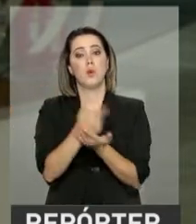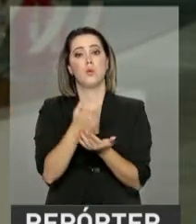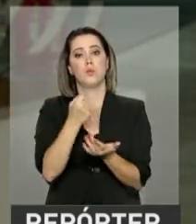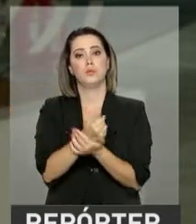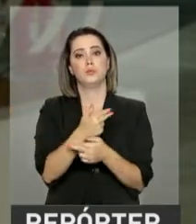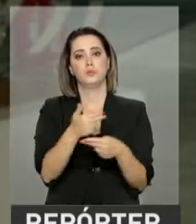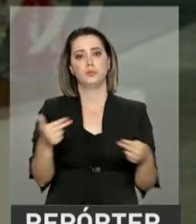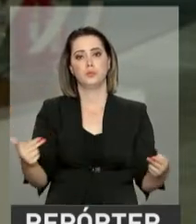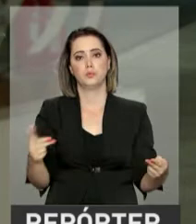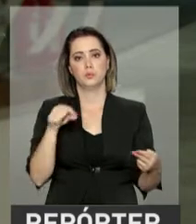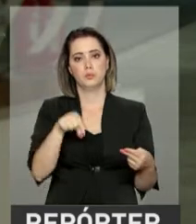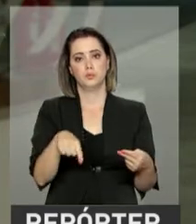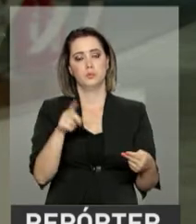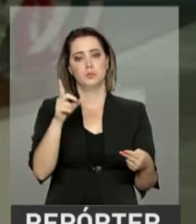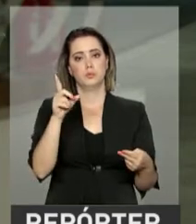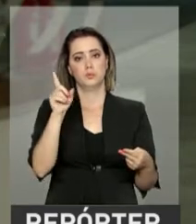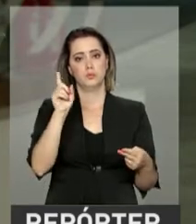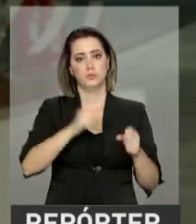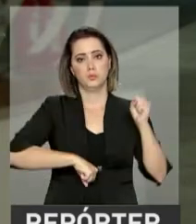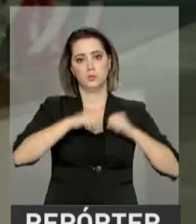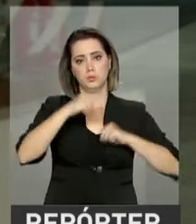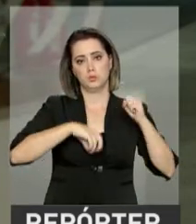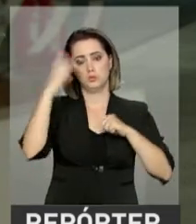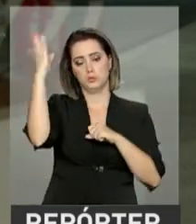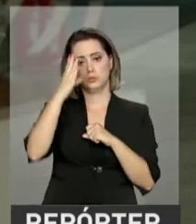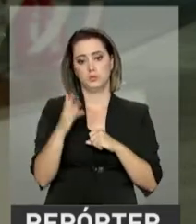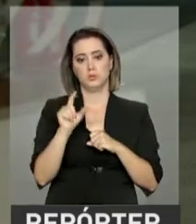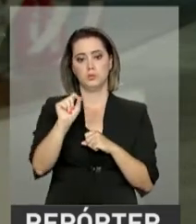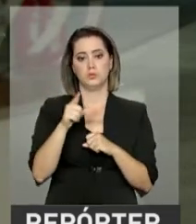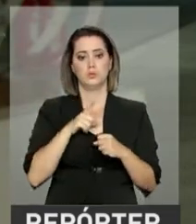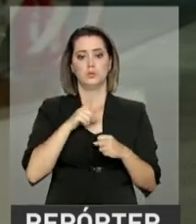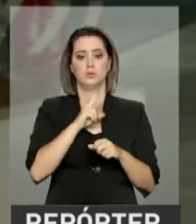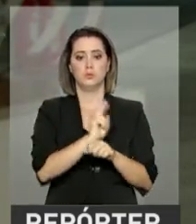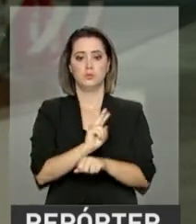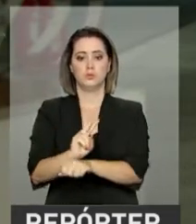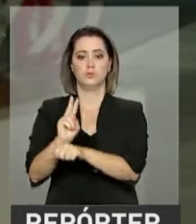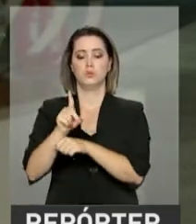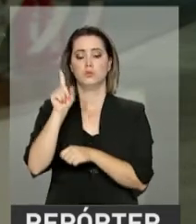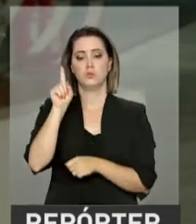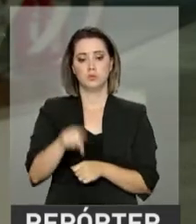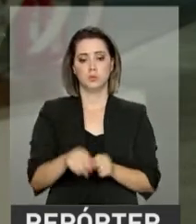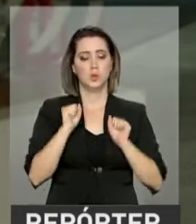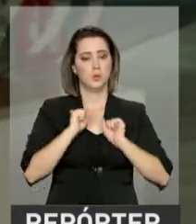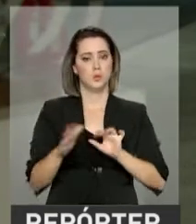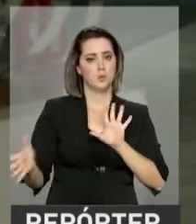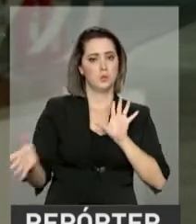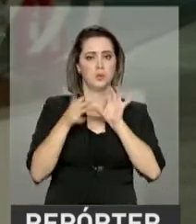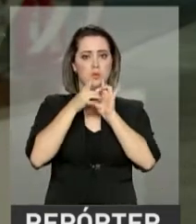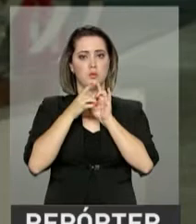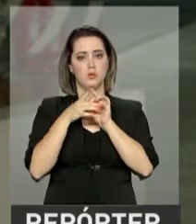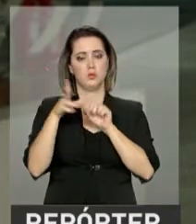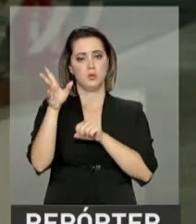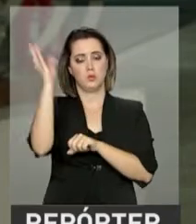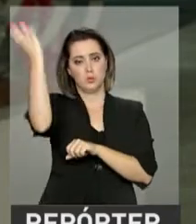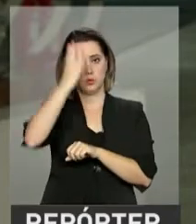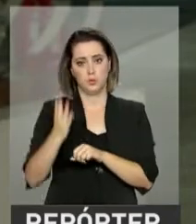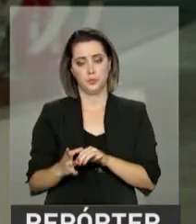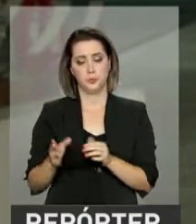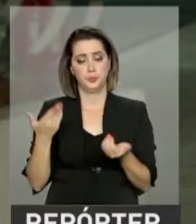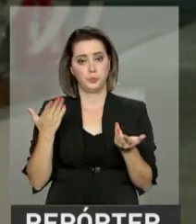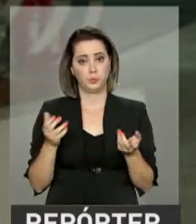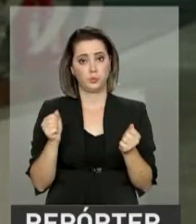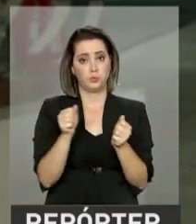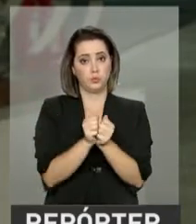produtos e equipamentos da indústria nacional de defesa é uma forma de integrar melhor o brasil nesse mercado